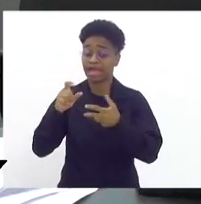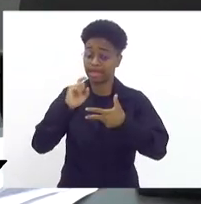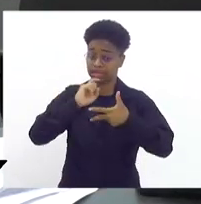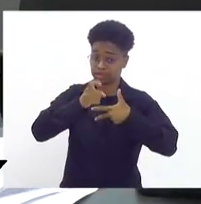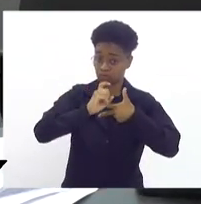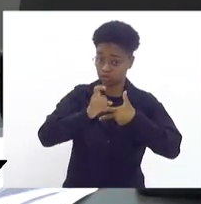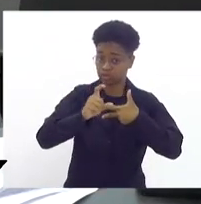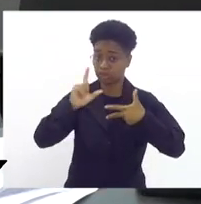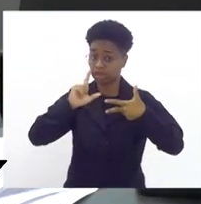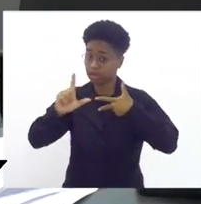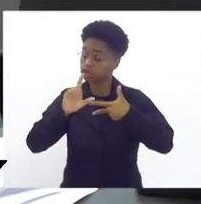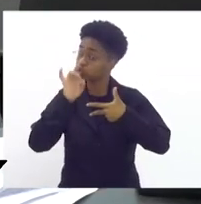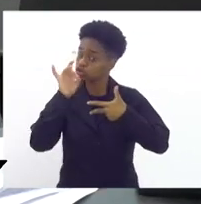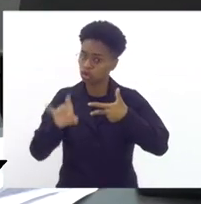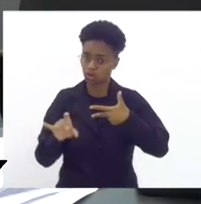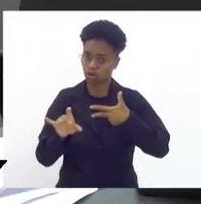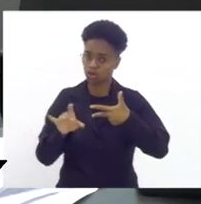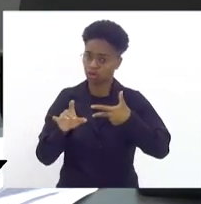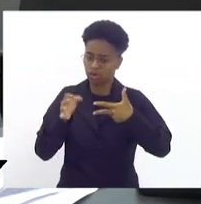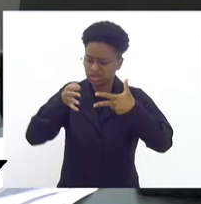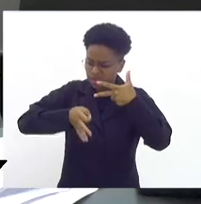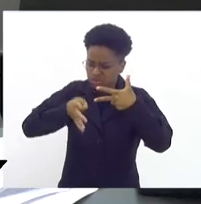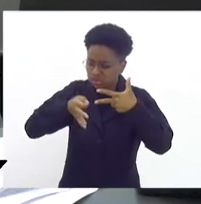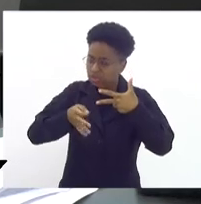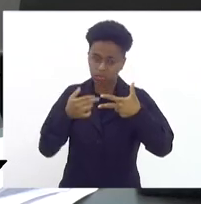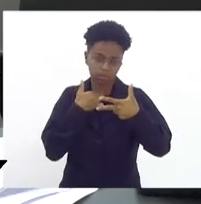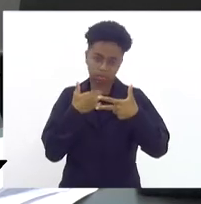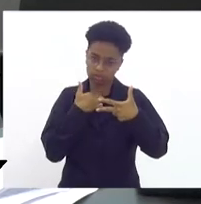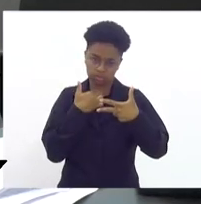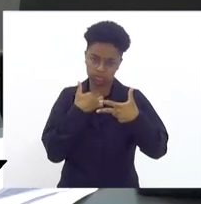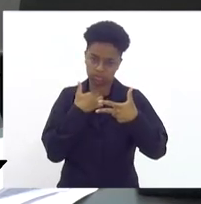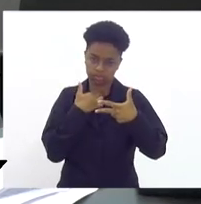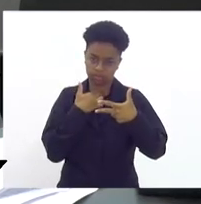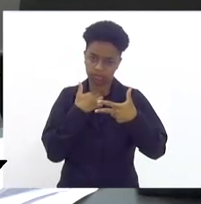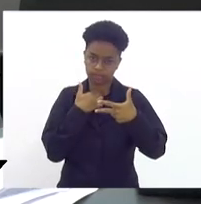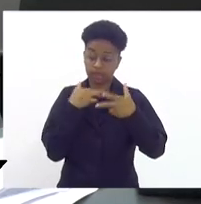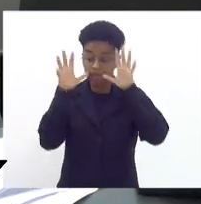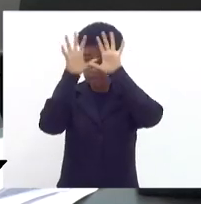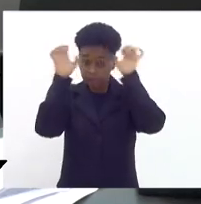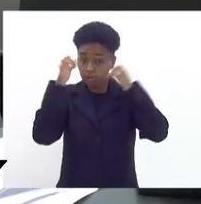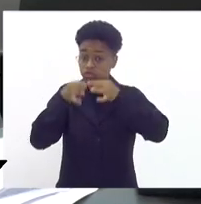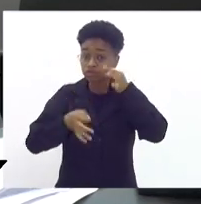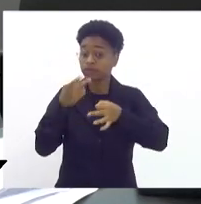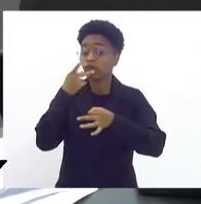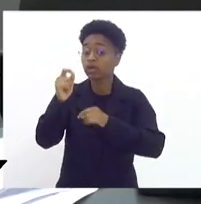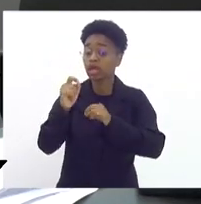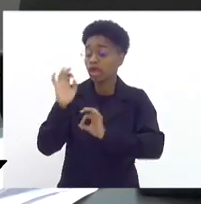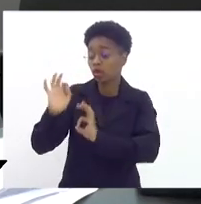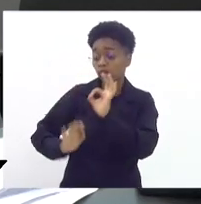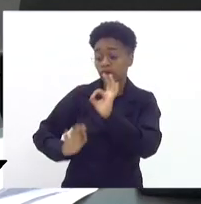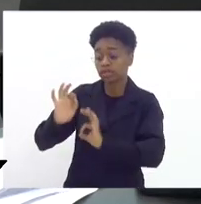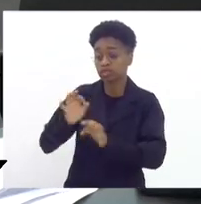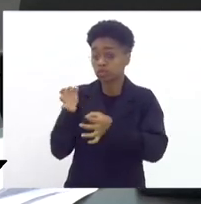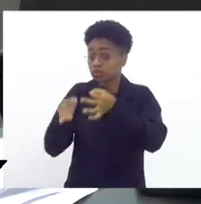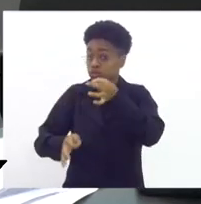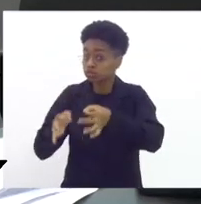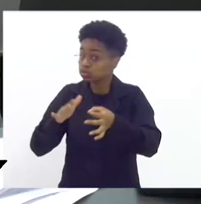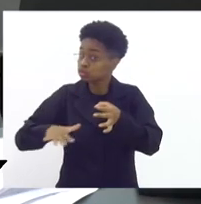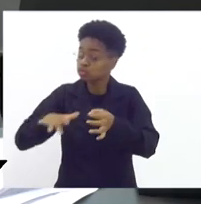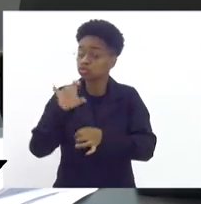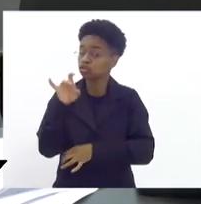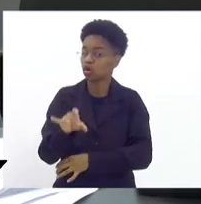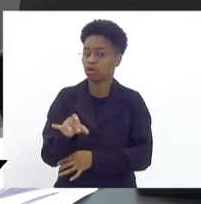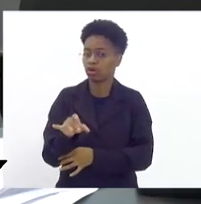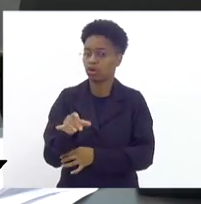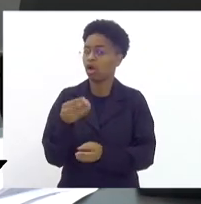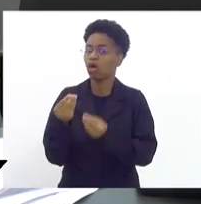legislativo. Mas o TJ pode legislar sobre a organização do judiciário. E qual é a única forma